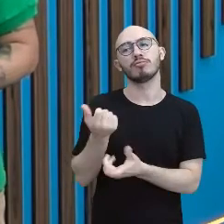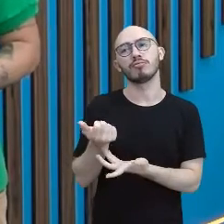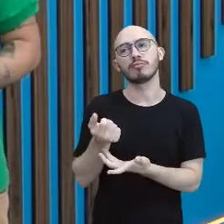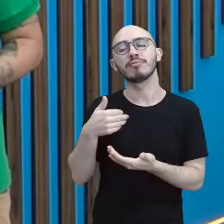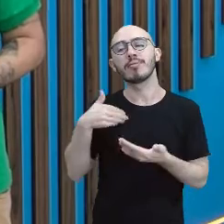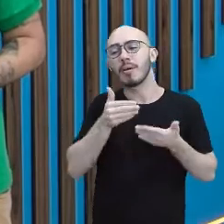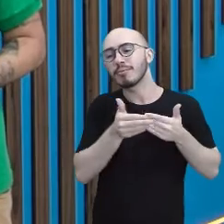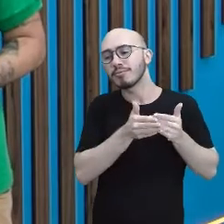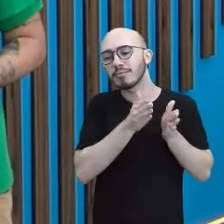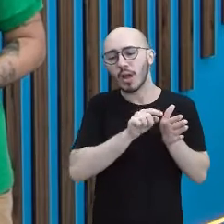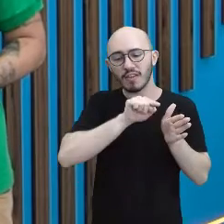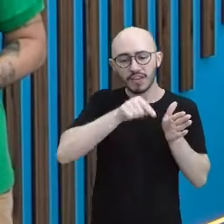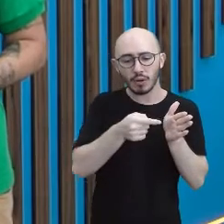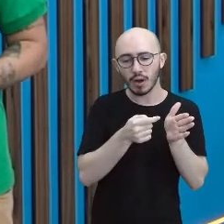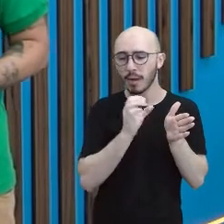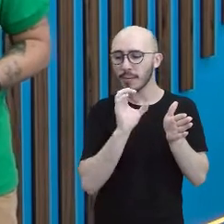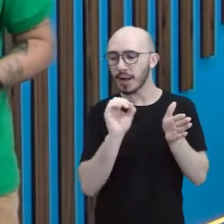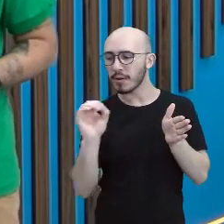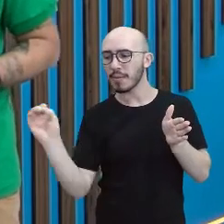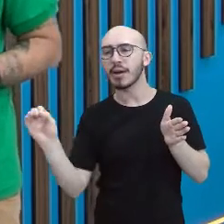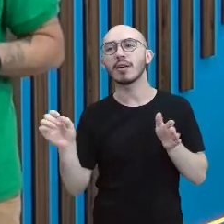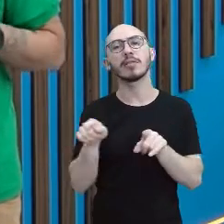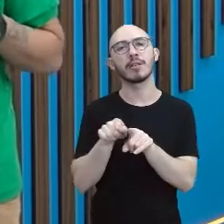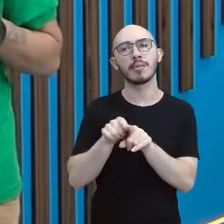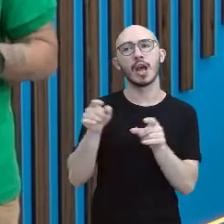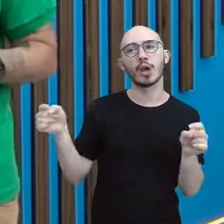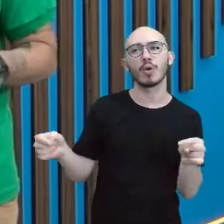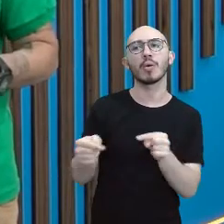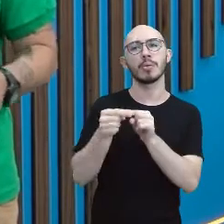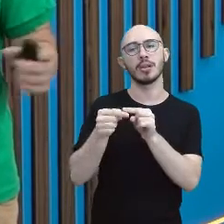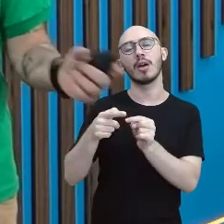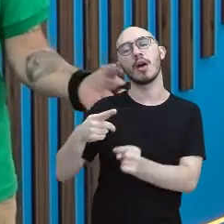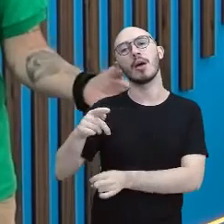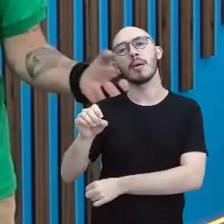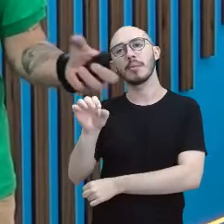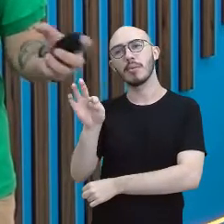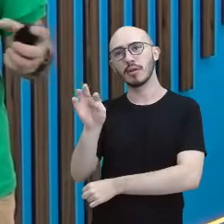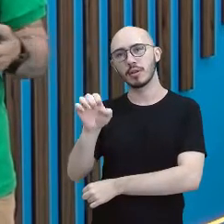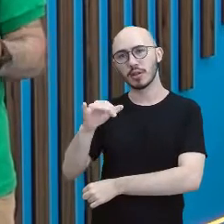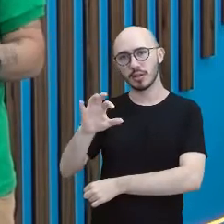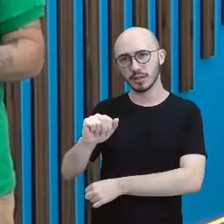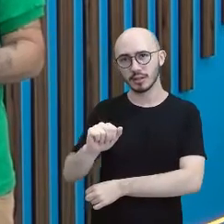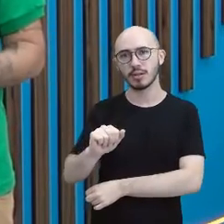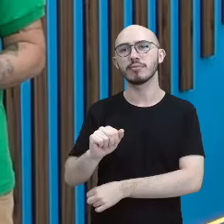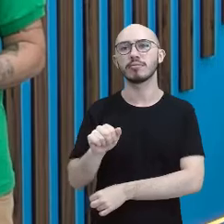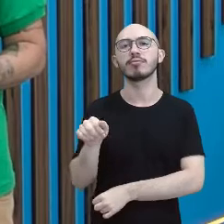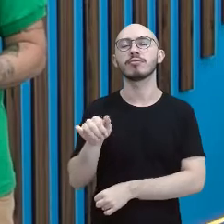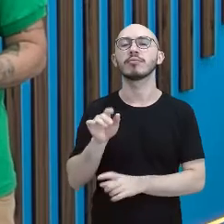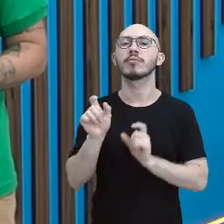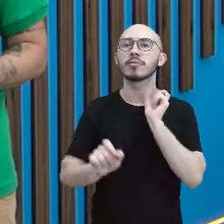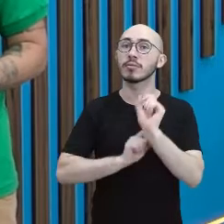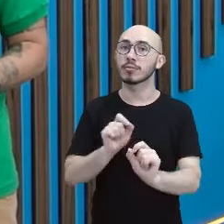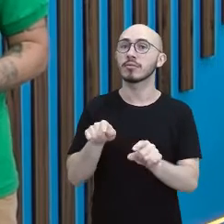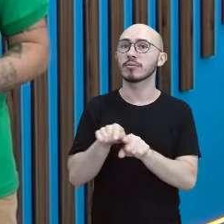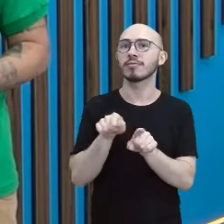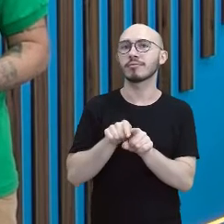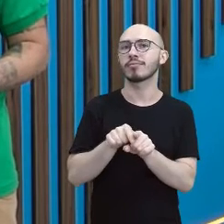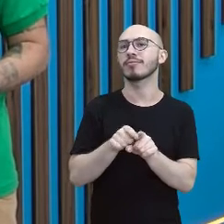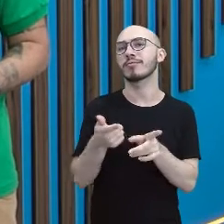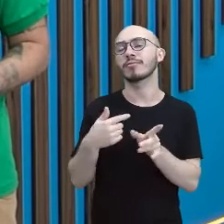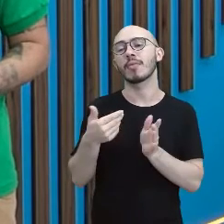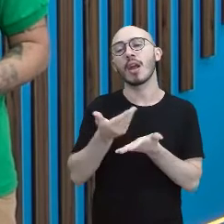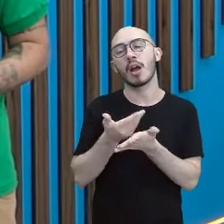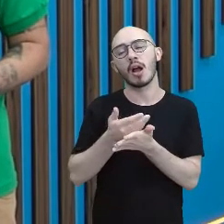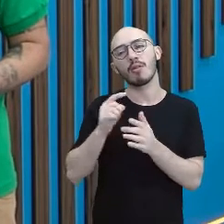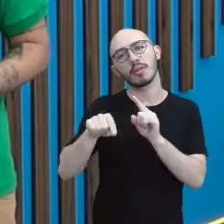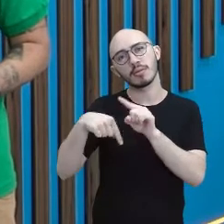casas decimais na relação com a potência de base 10, tá bom? Então, a gente vai juntar todas essas situações e, a partir da próxima